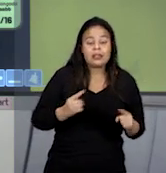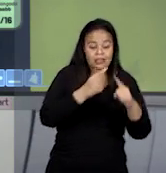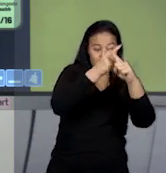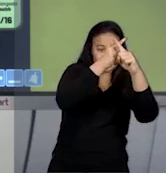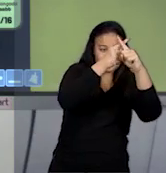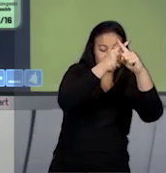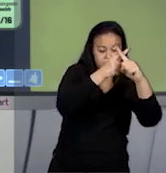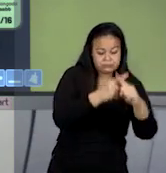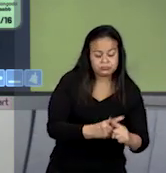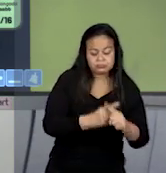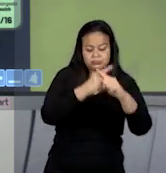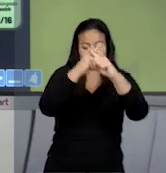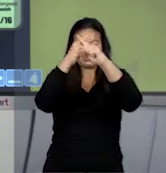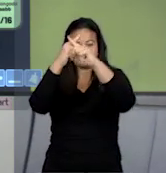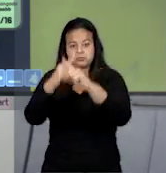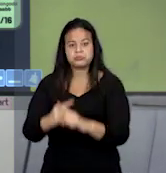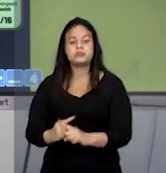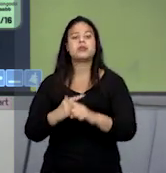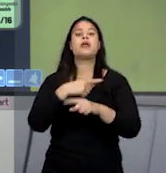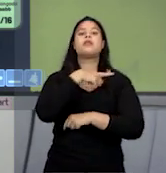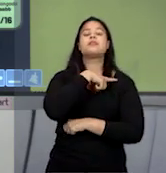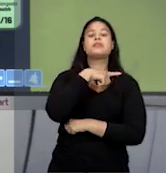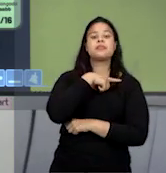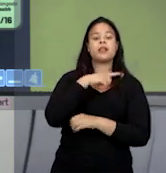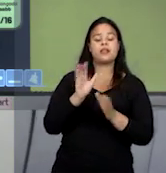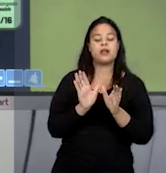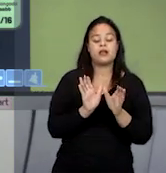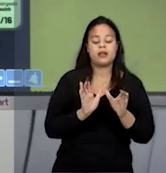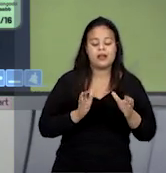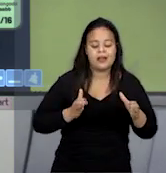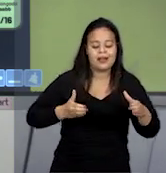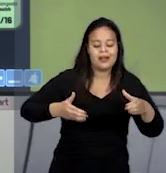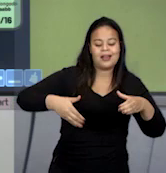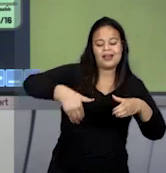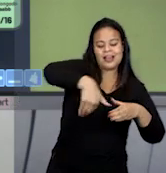novo, eu vou ter forma esférica,